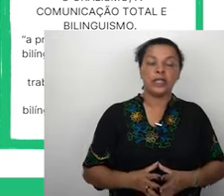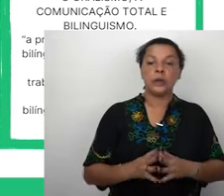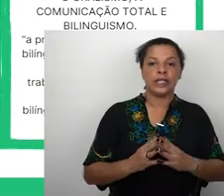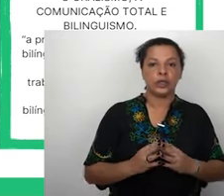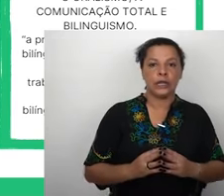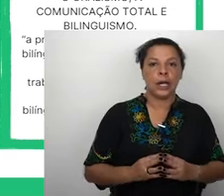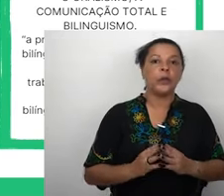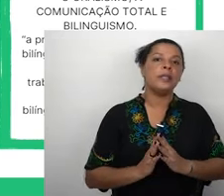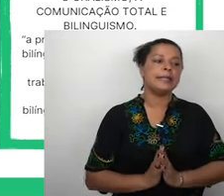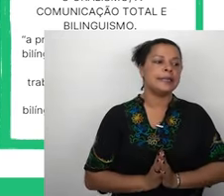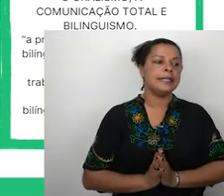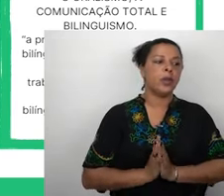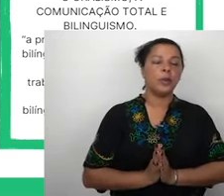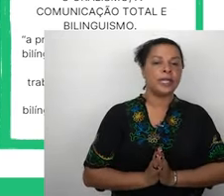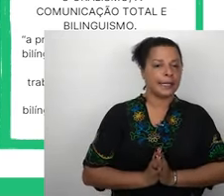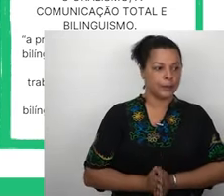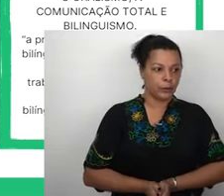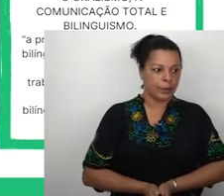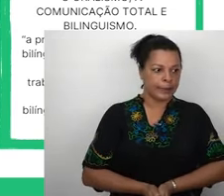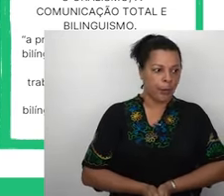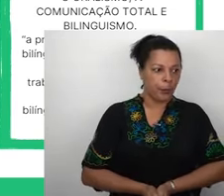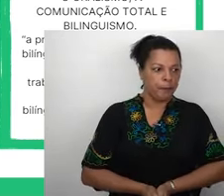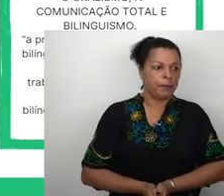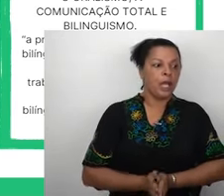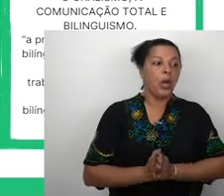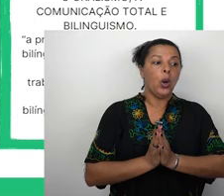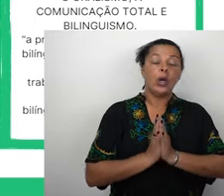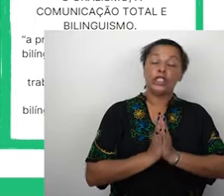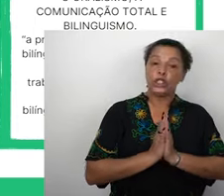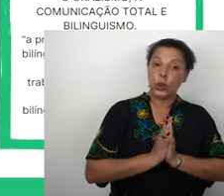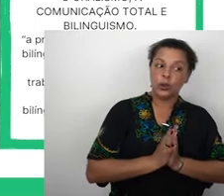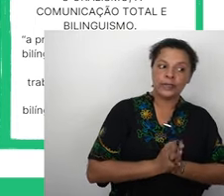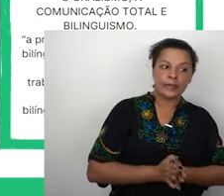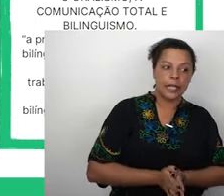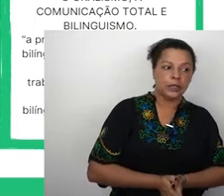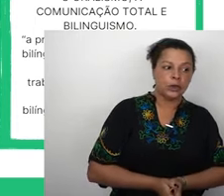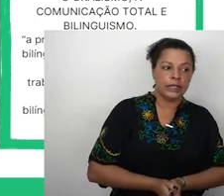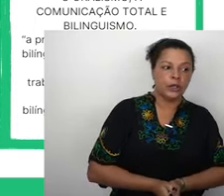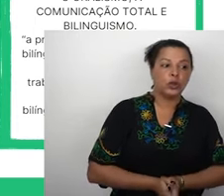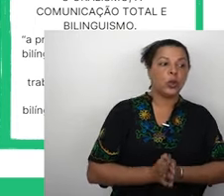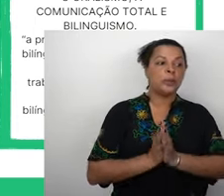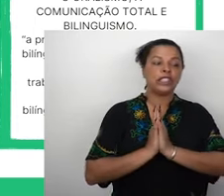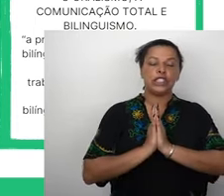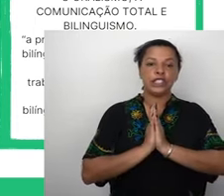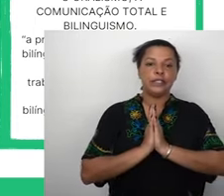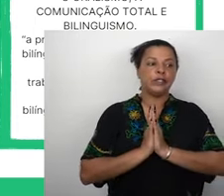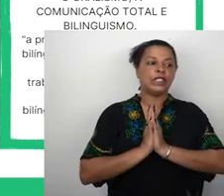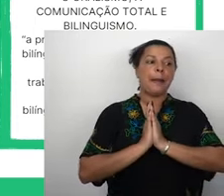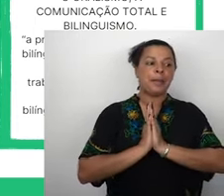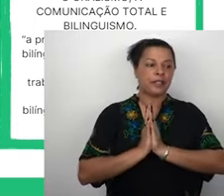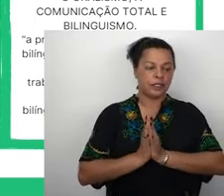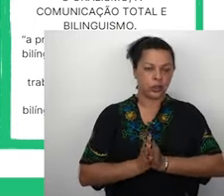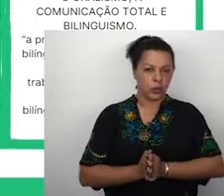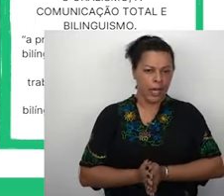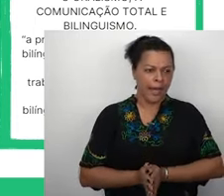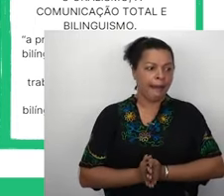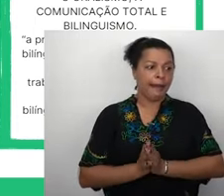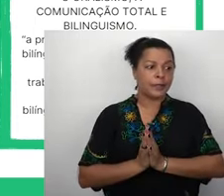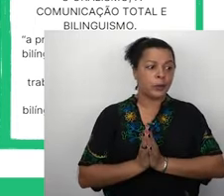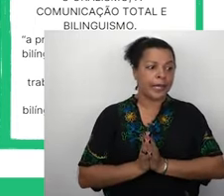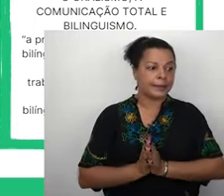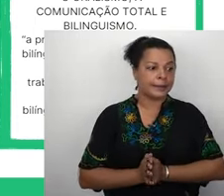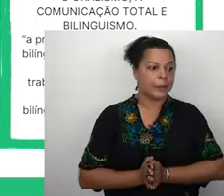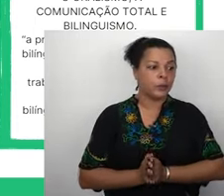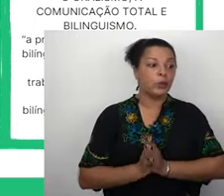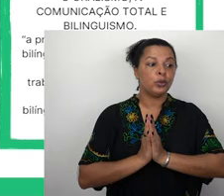a filosofia educacional conhecida como comunicação total. Originou nos Estados Unidos com o objetivo de